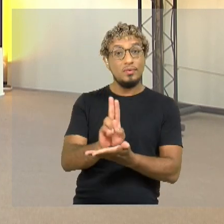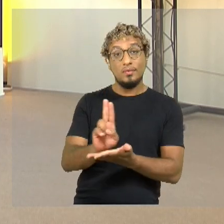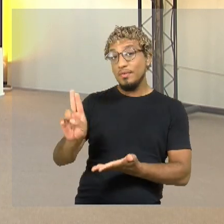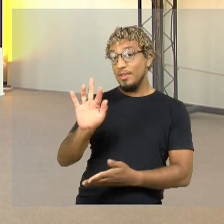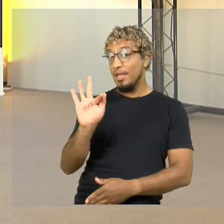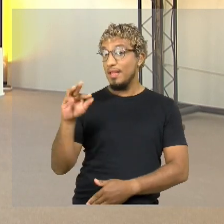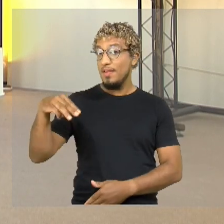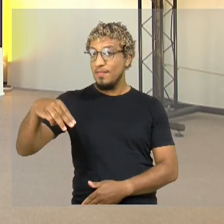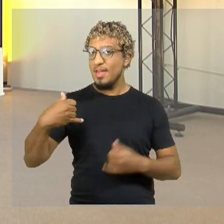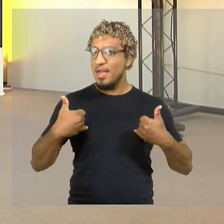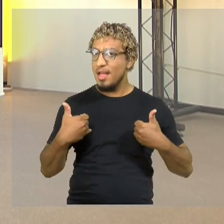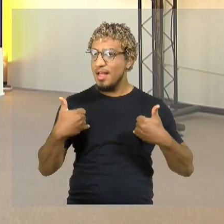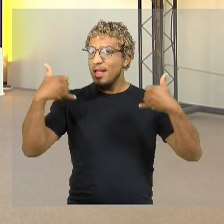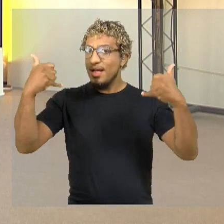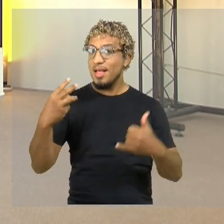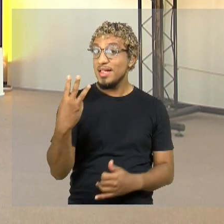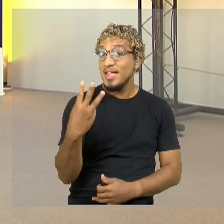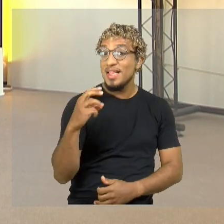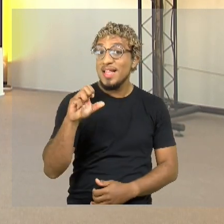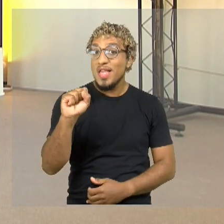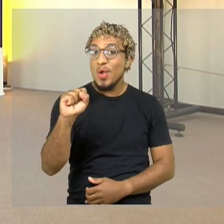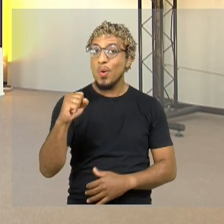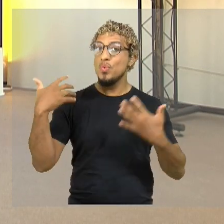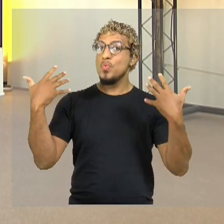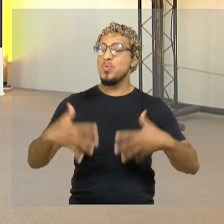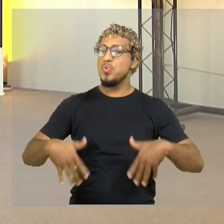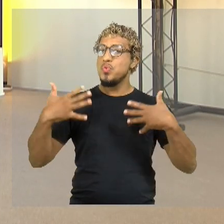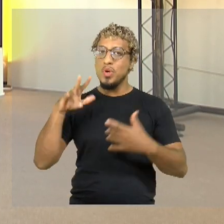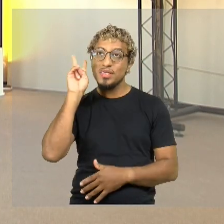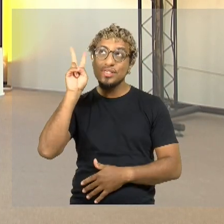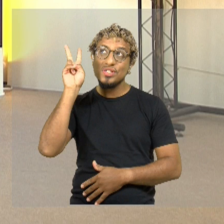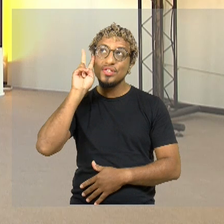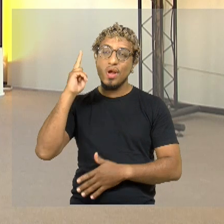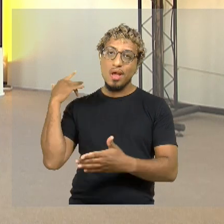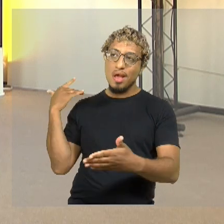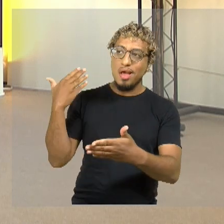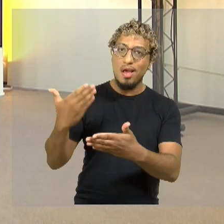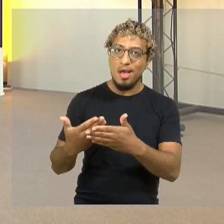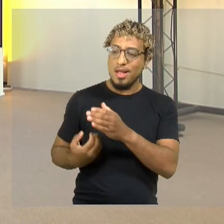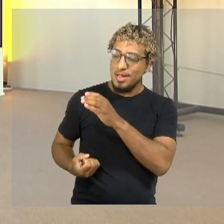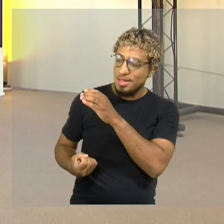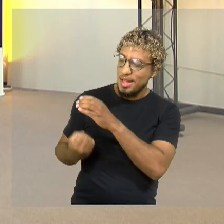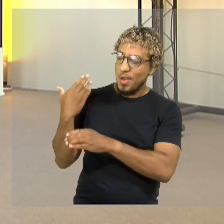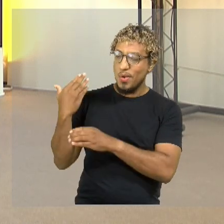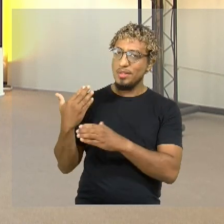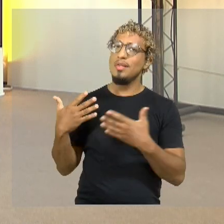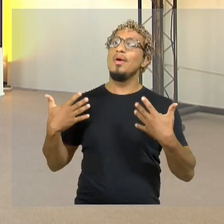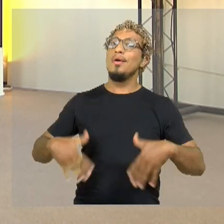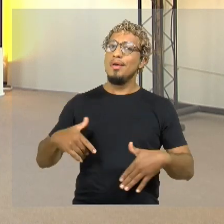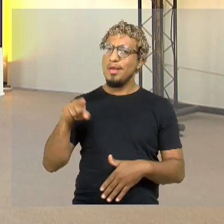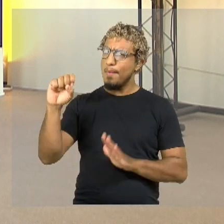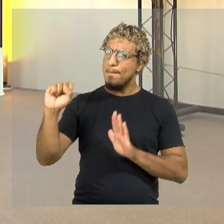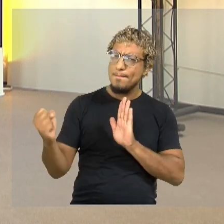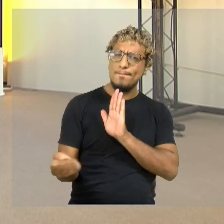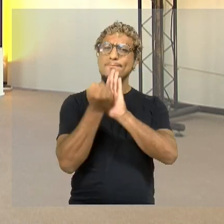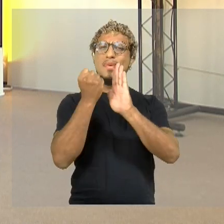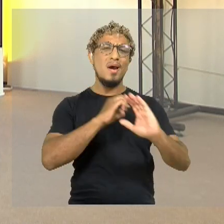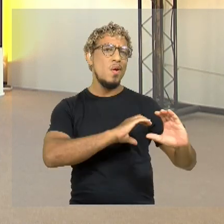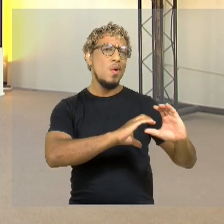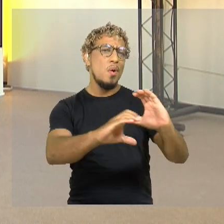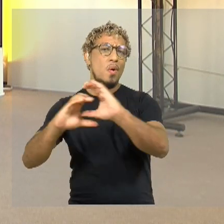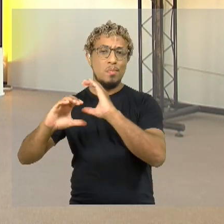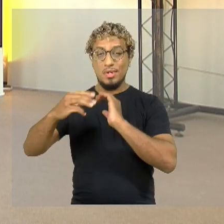Universidade FM está completando 38 anos de história. Desde a sua inauguração, a emissora se tornou um marco na